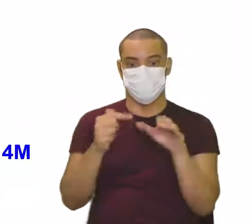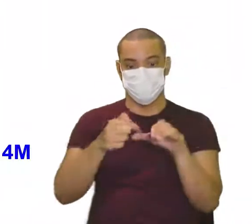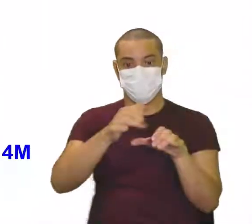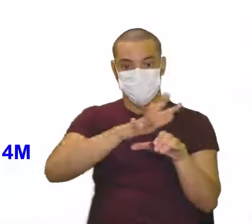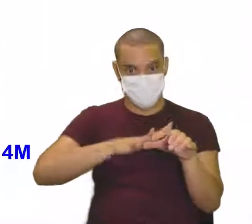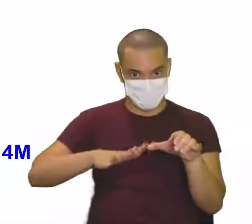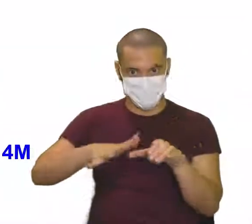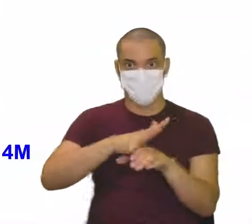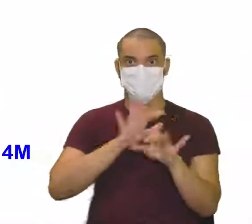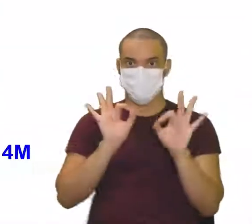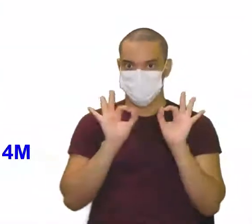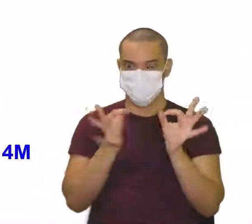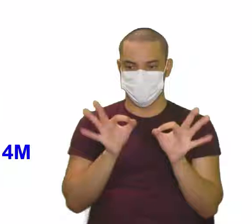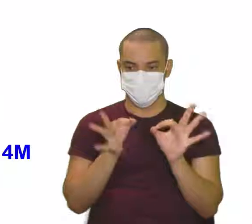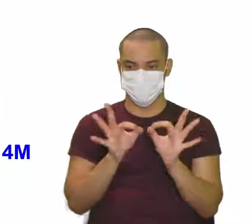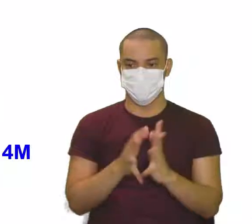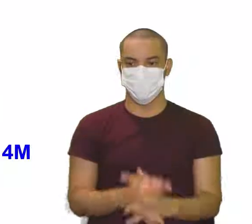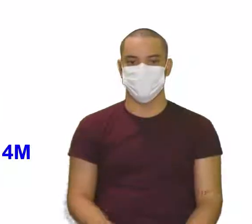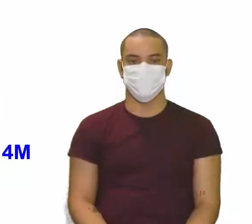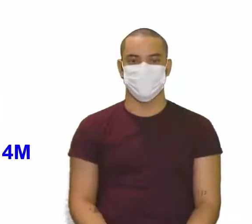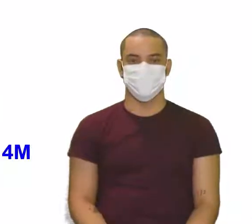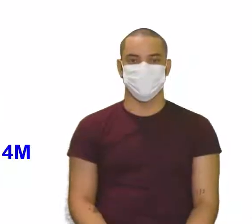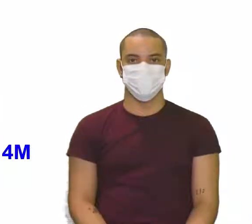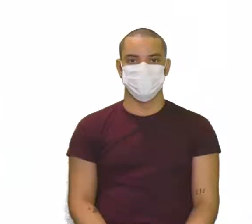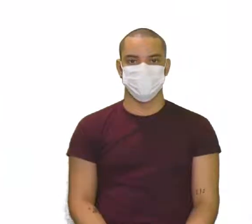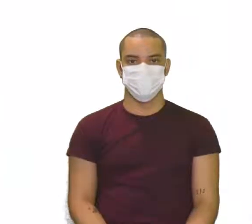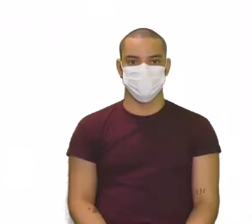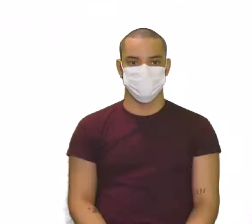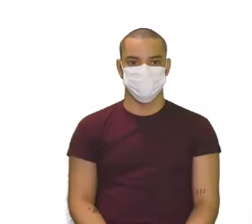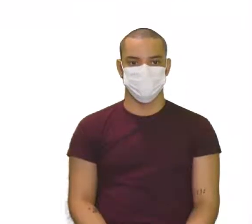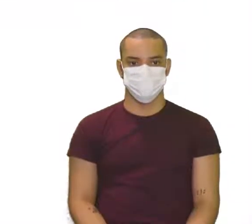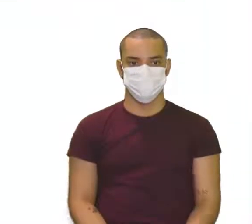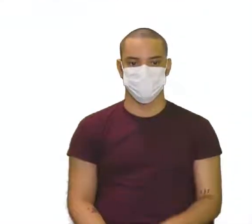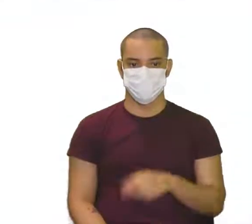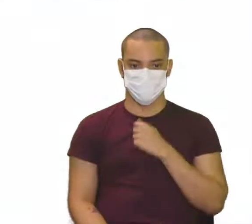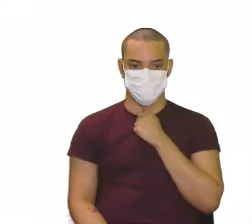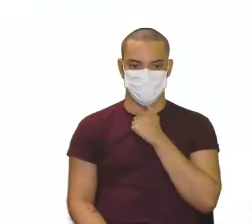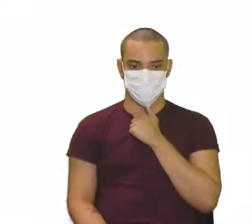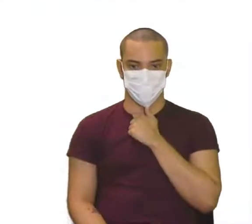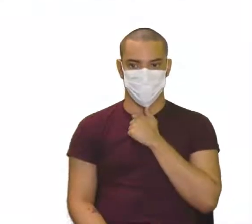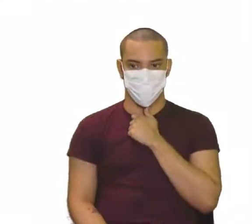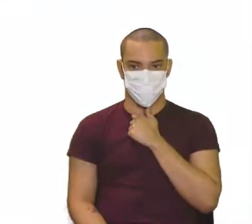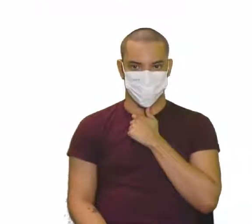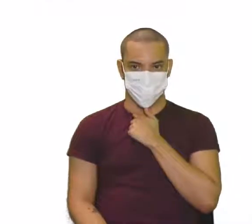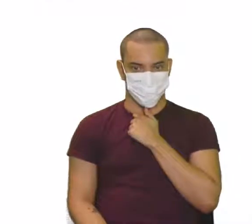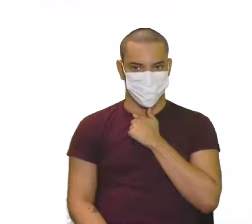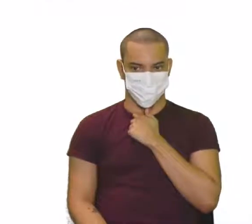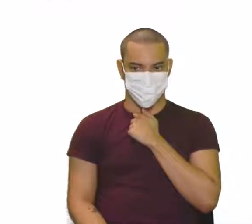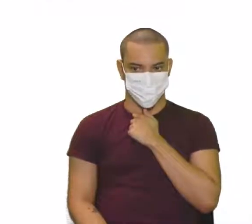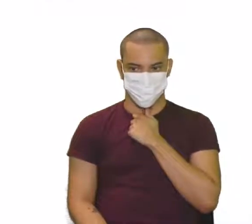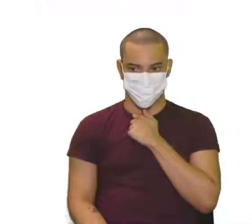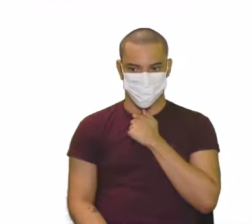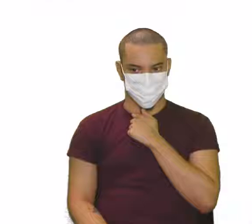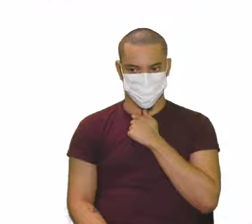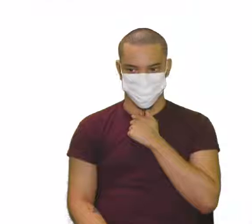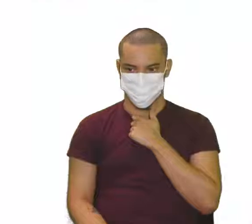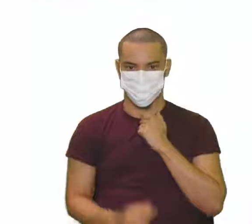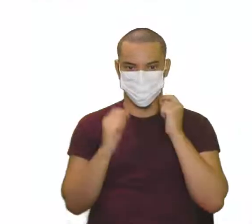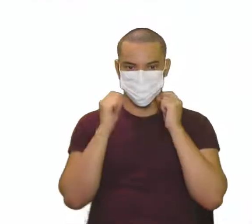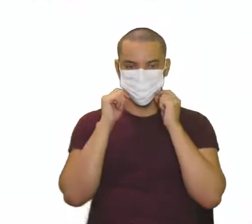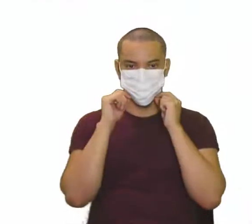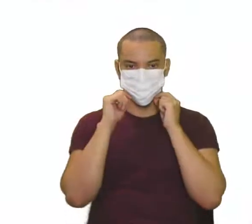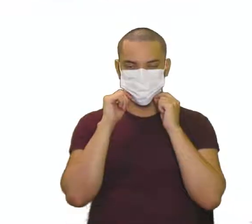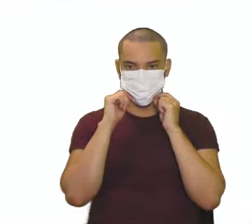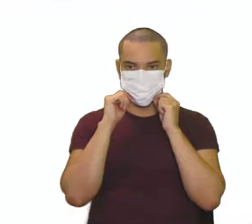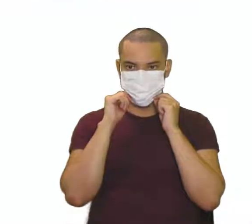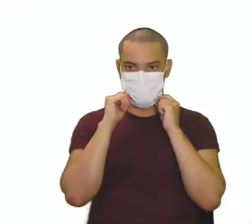campo, fechou? Ou seja, perpendicular, né? E aqui, pessoal, só para a gente ver, olha só, se eu jogo um elétron aí